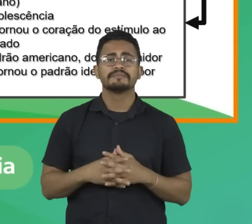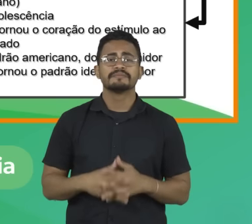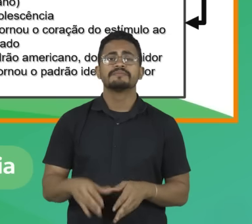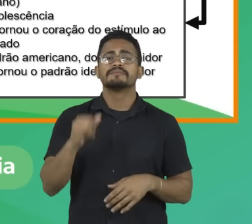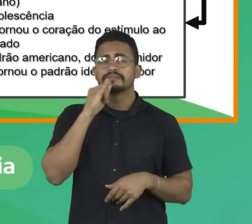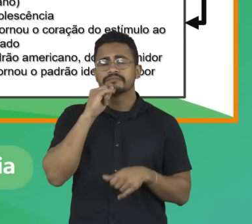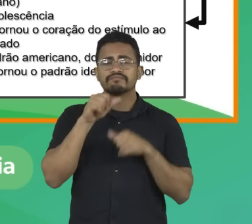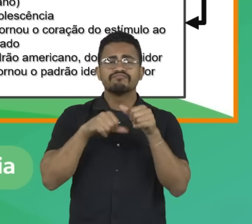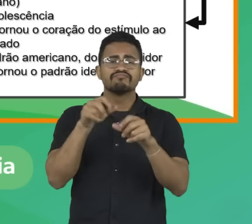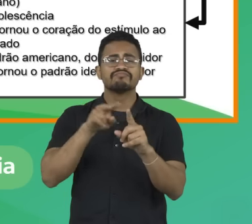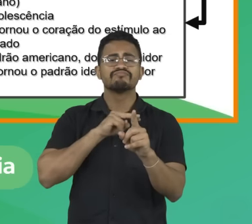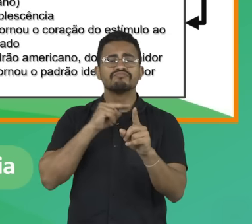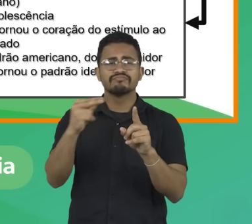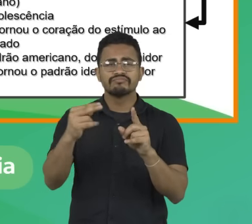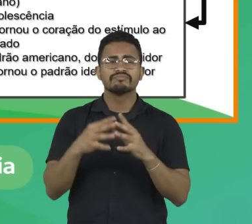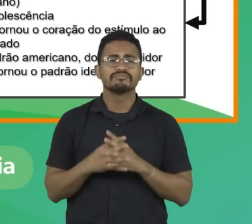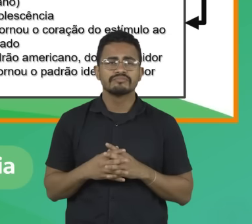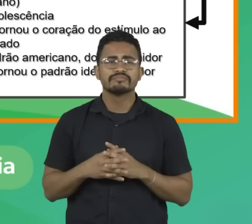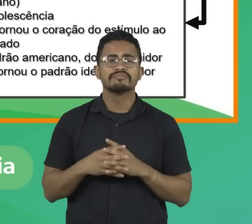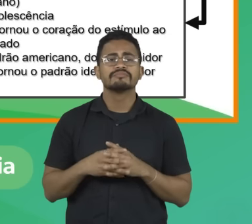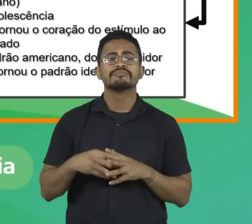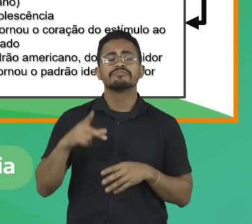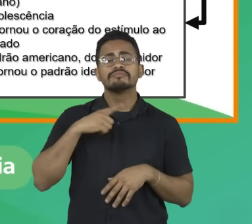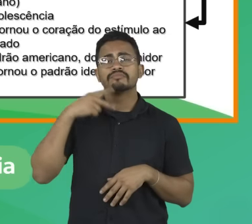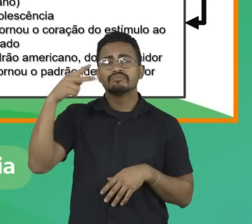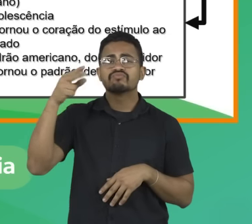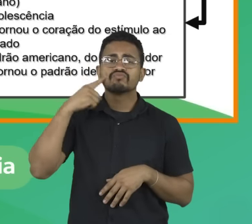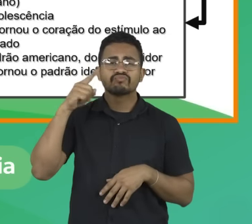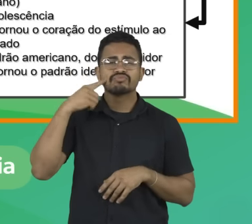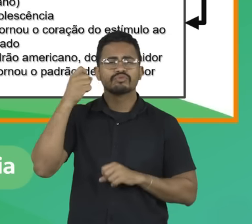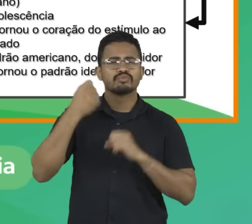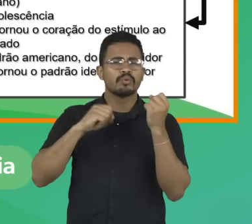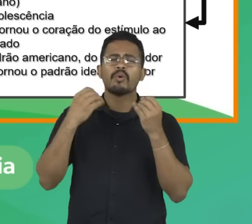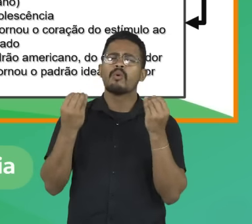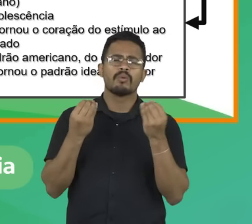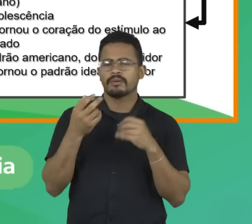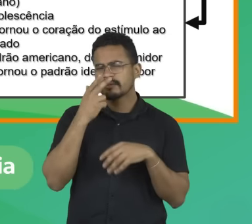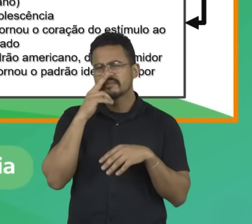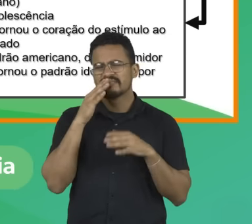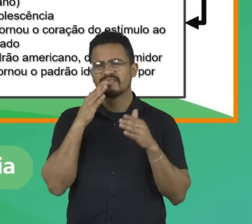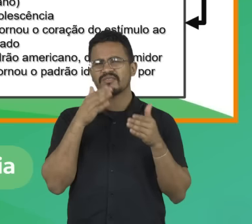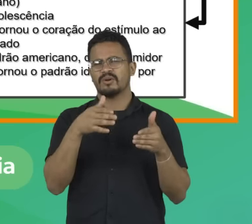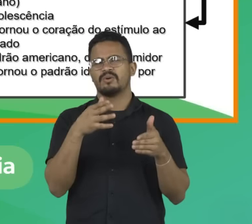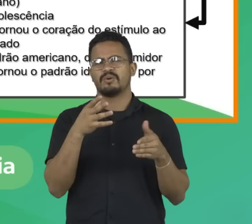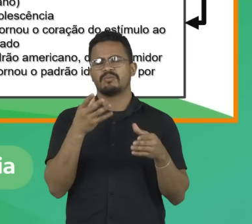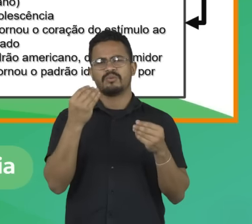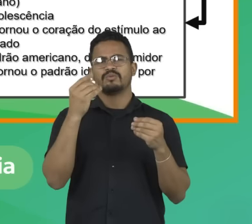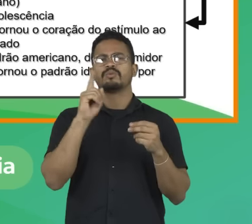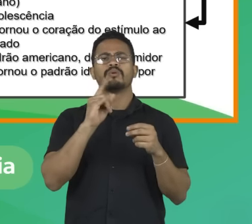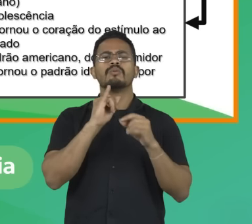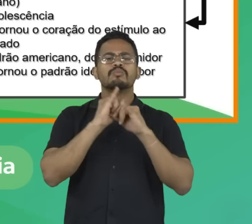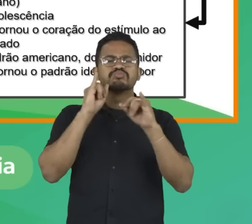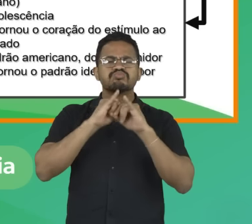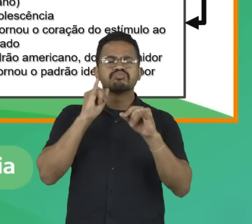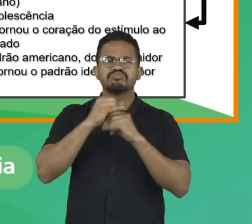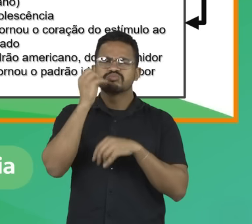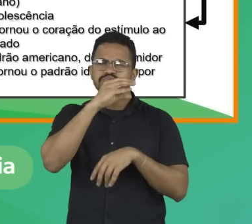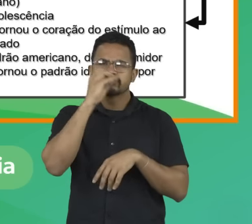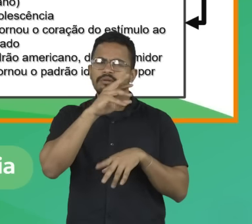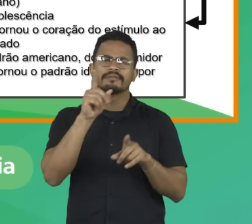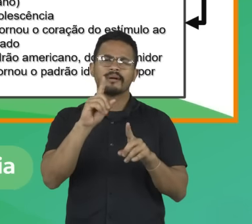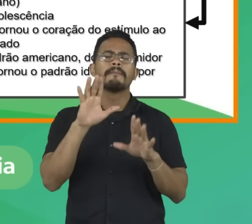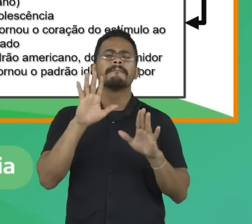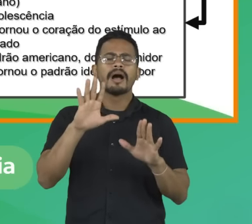o sistema americano não estava mais se focando tanto na propaganda agressiva em si, mas em como